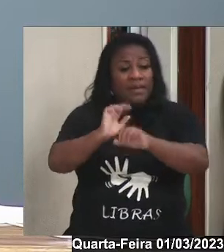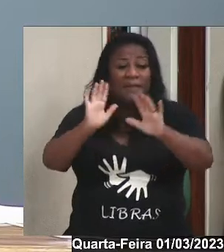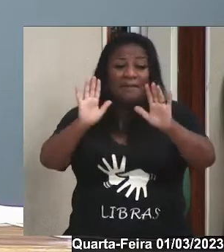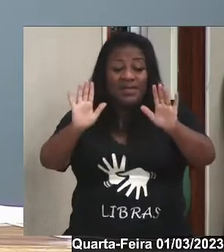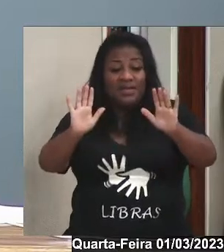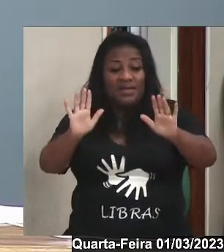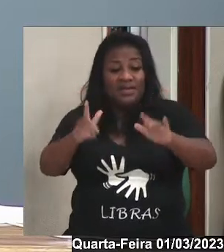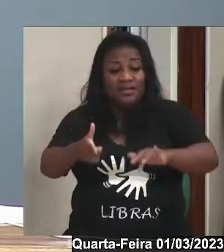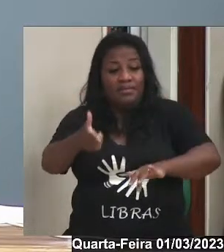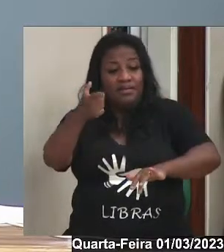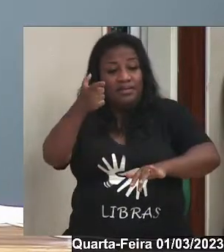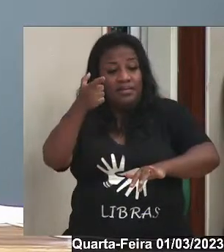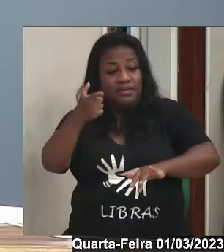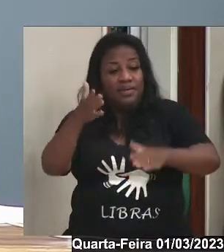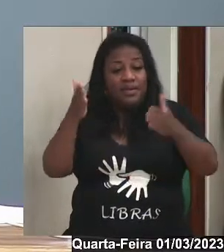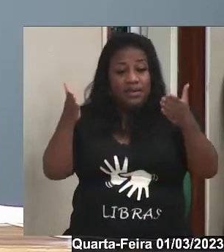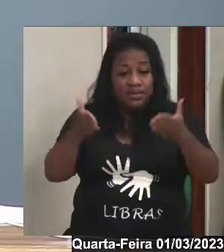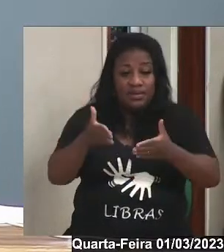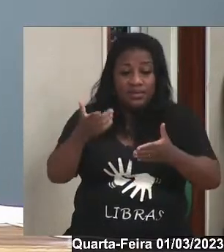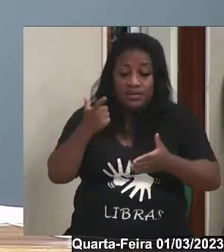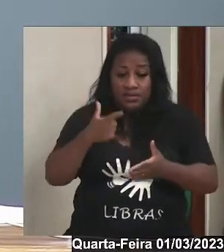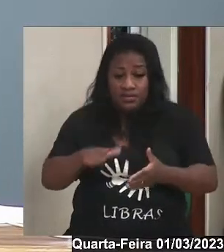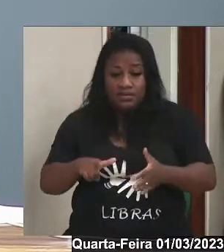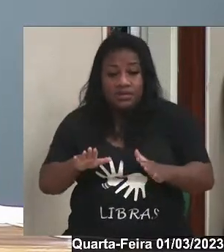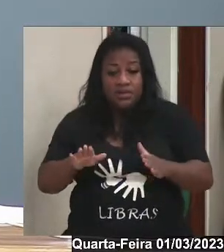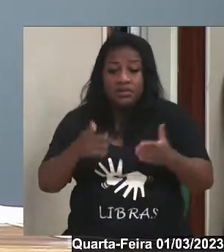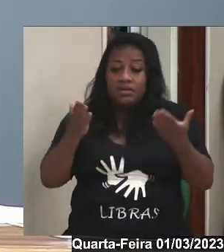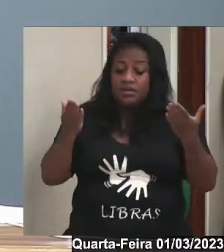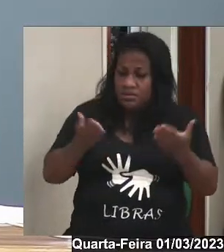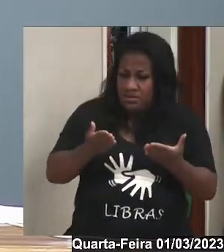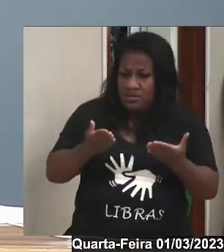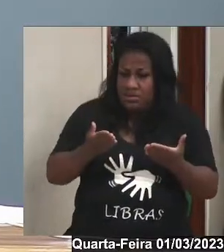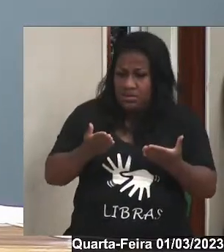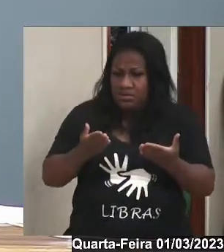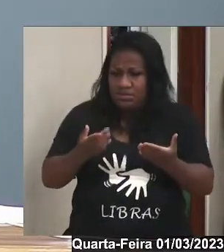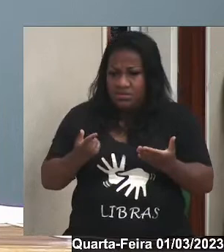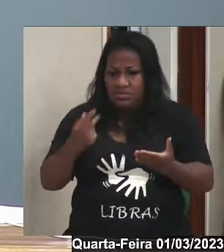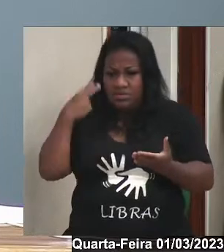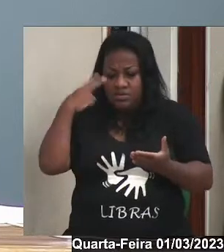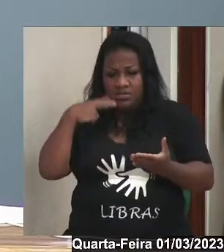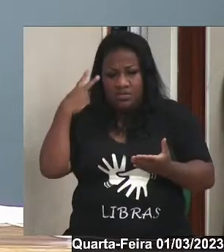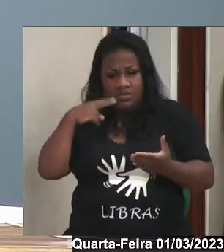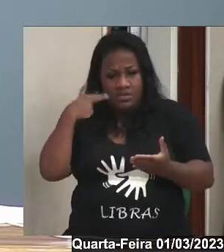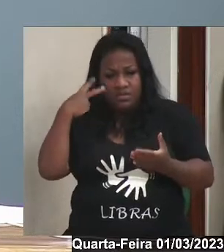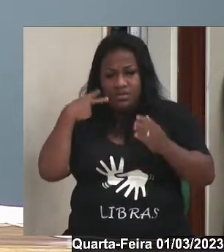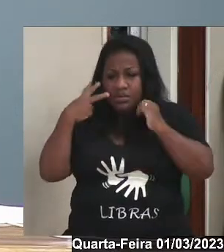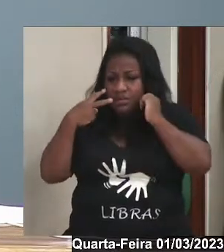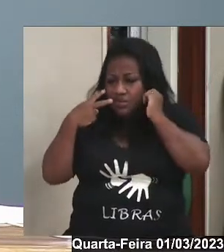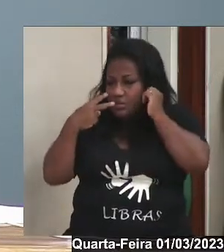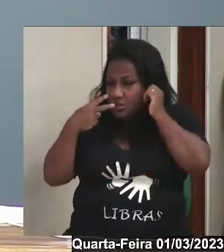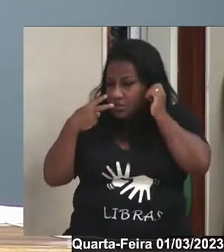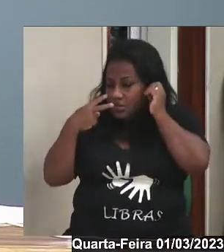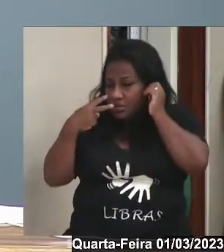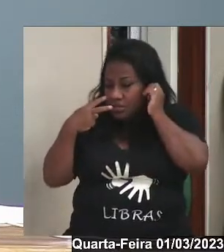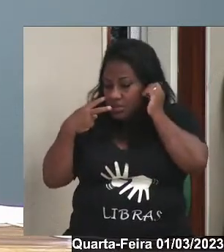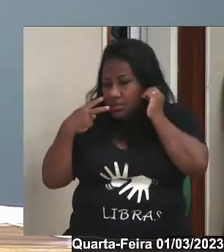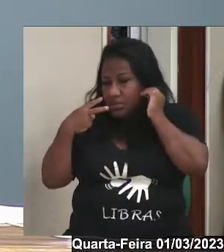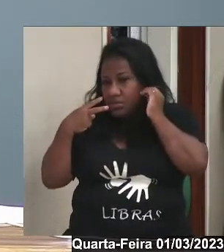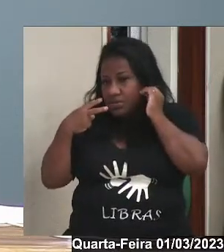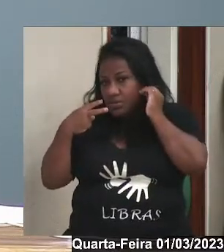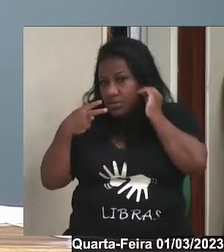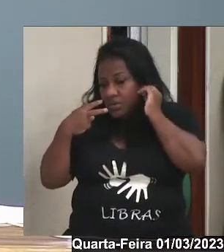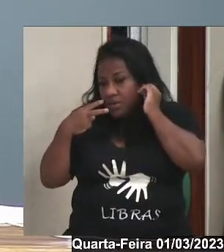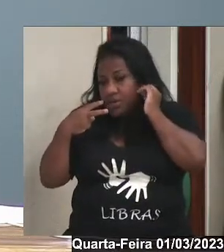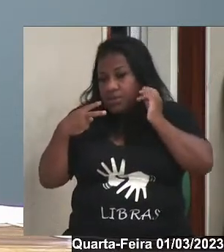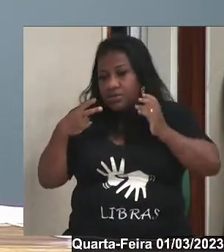hein? Atira primeiro, depois eu revido. Eu acho que tem uma ocasião, nobre vereador, temos que discutir sim, temos que debater, colocar algumas